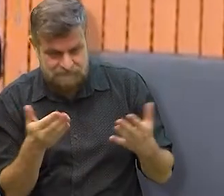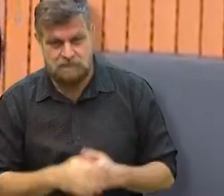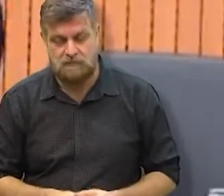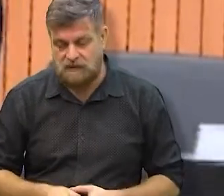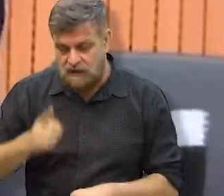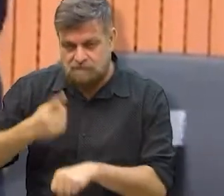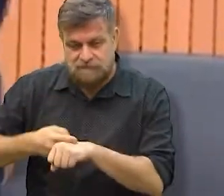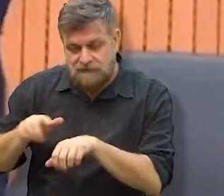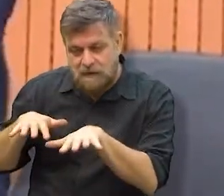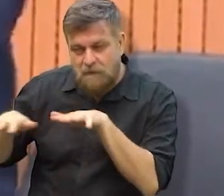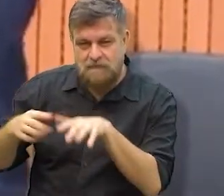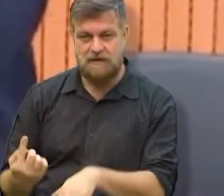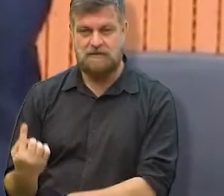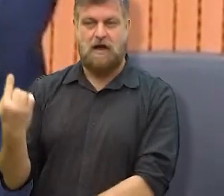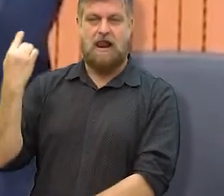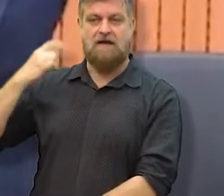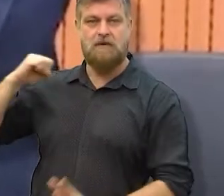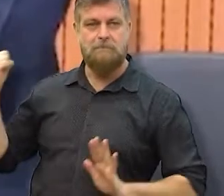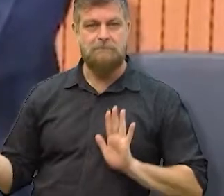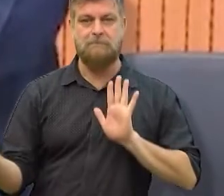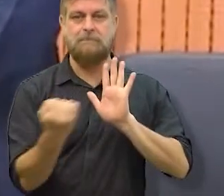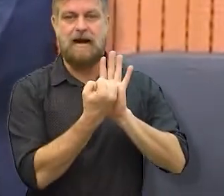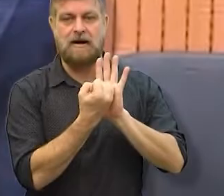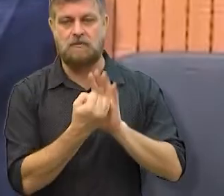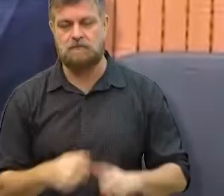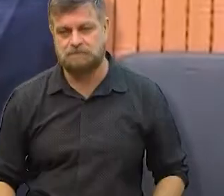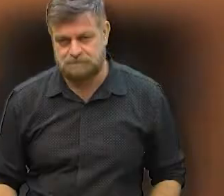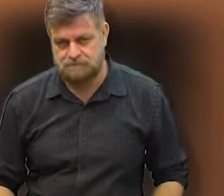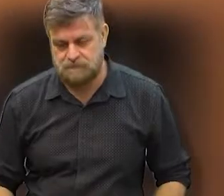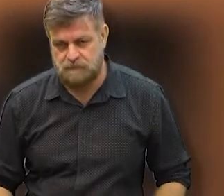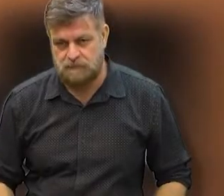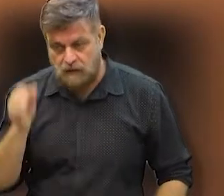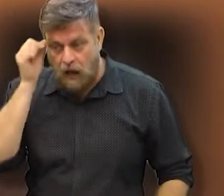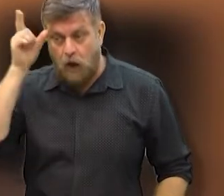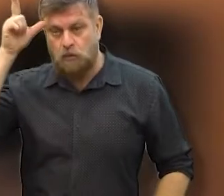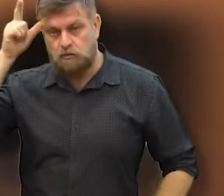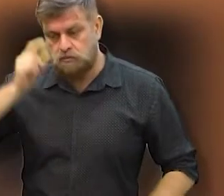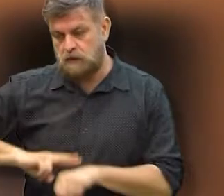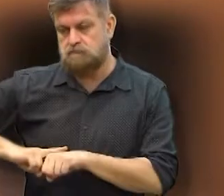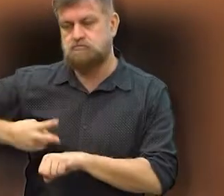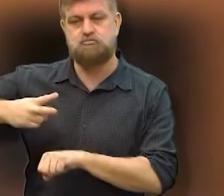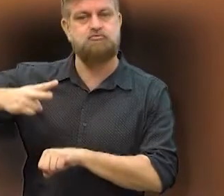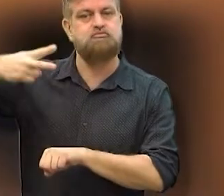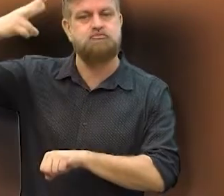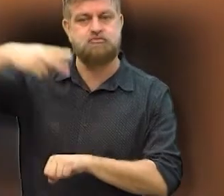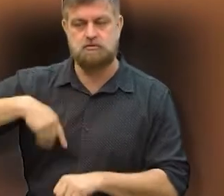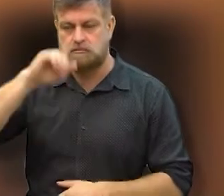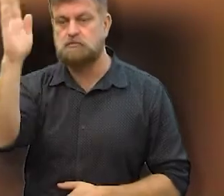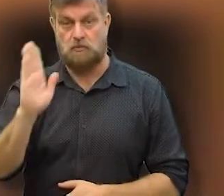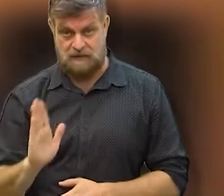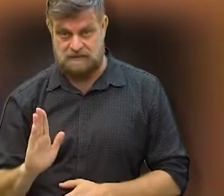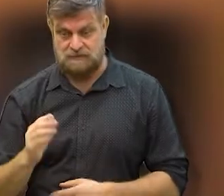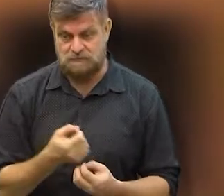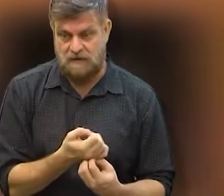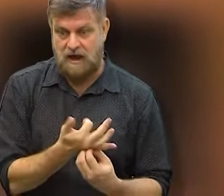né? Mas aquele movimento foi um marco para o desenvolvimento da cultura, das